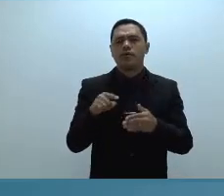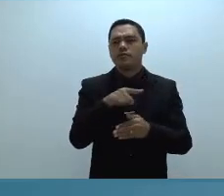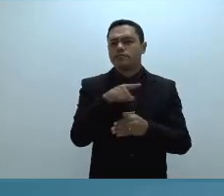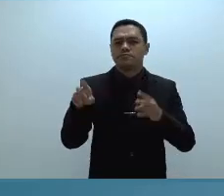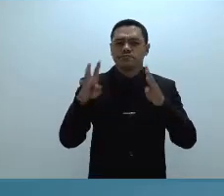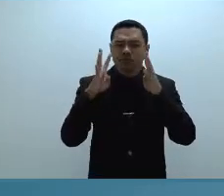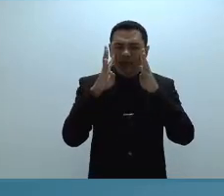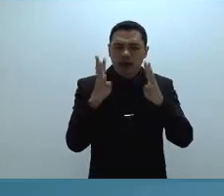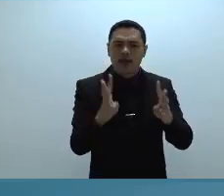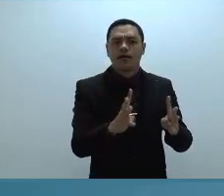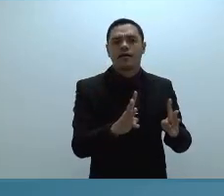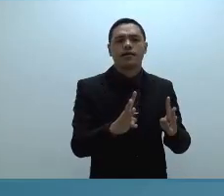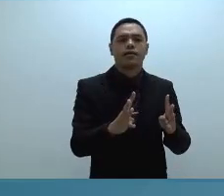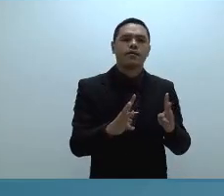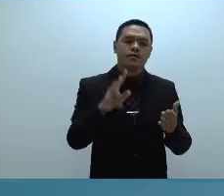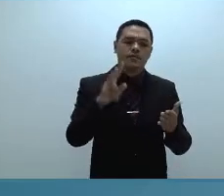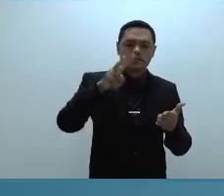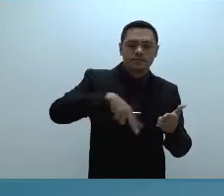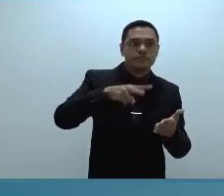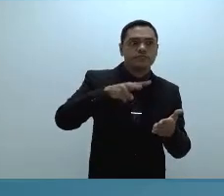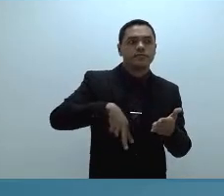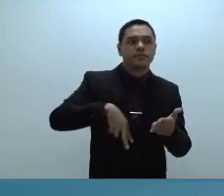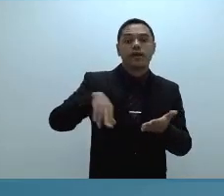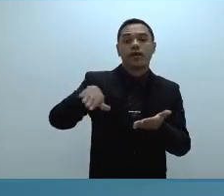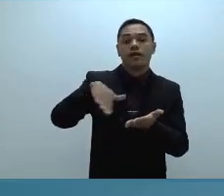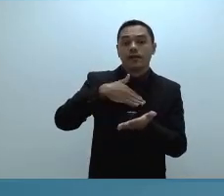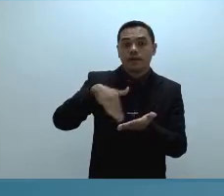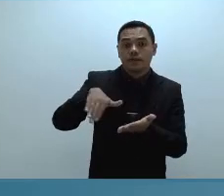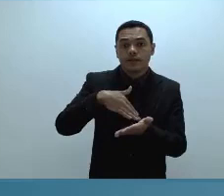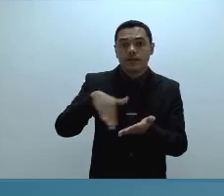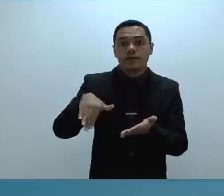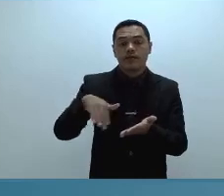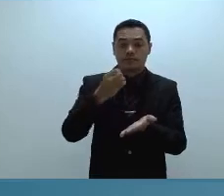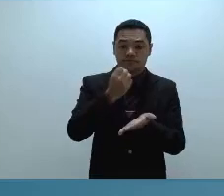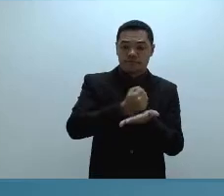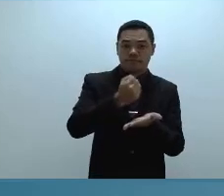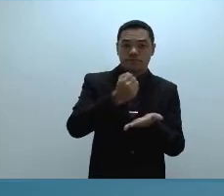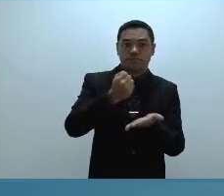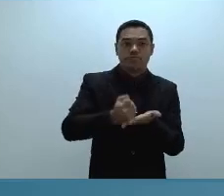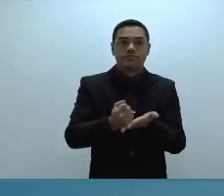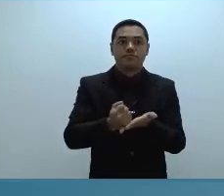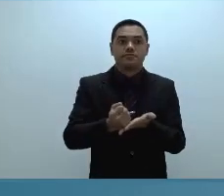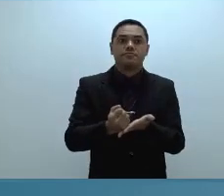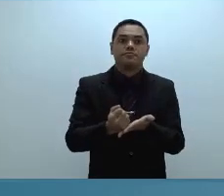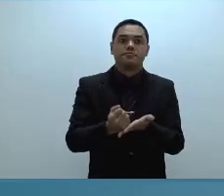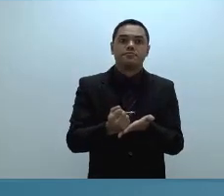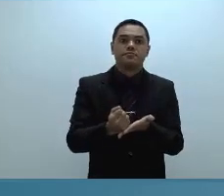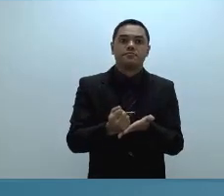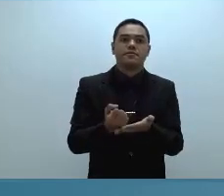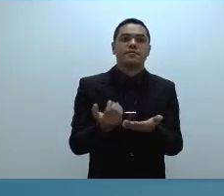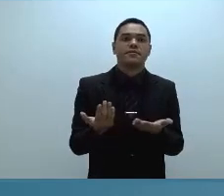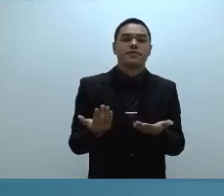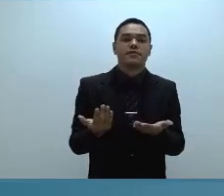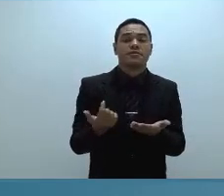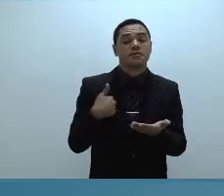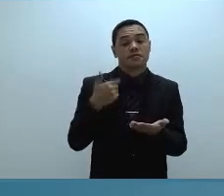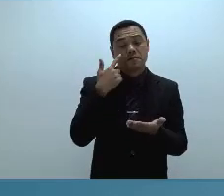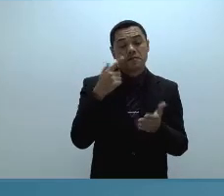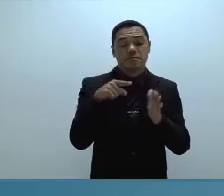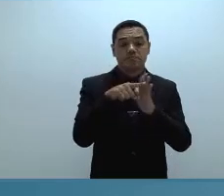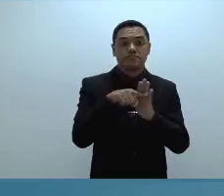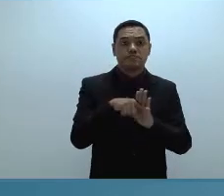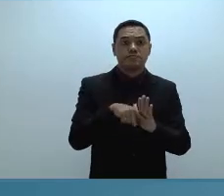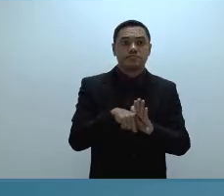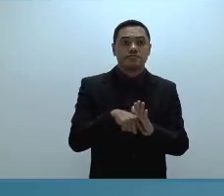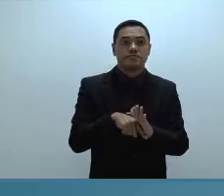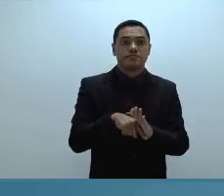gente verificar, né? A secretaria dá a certidão, certifica certinho. Então, vamos verificar